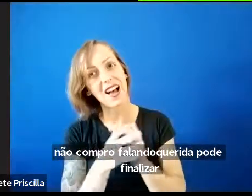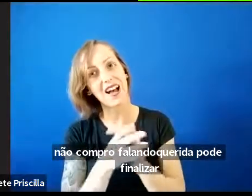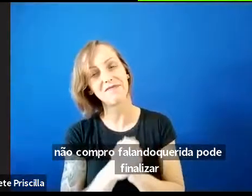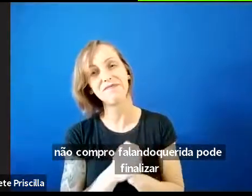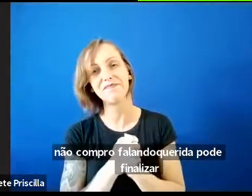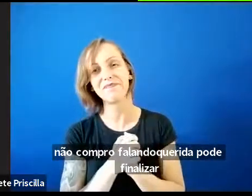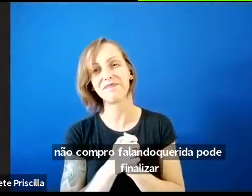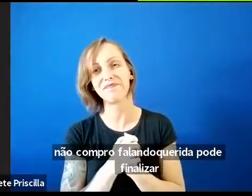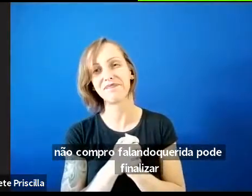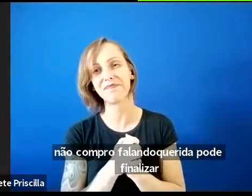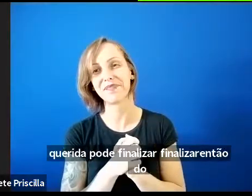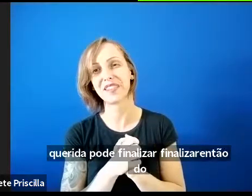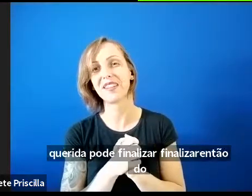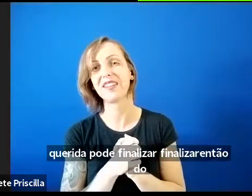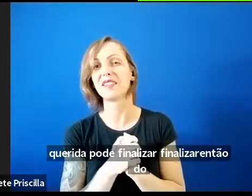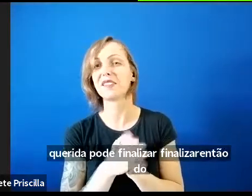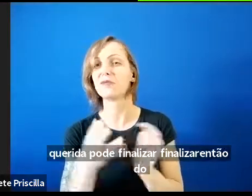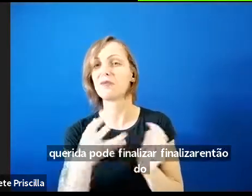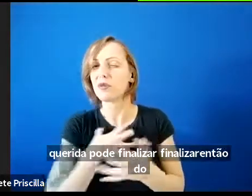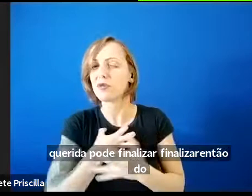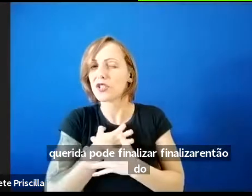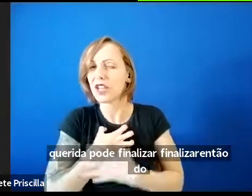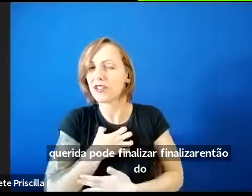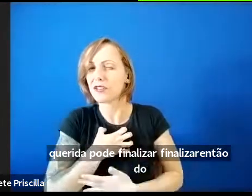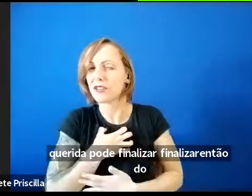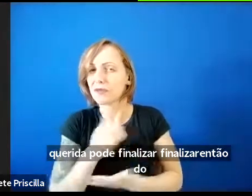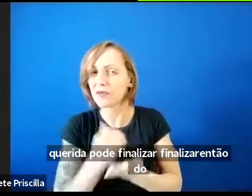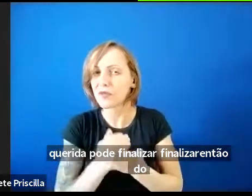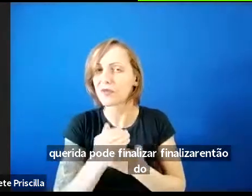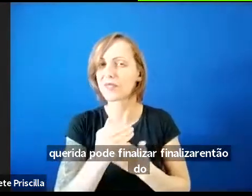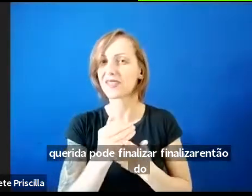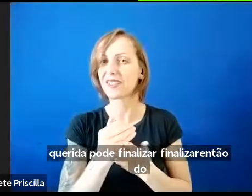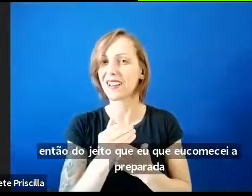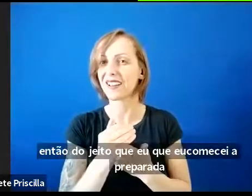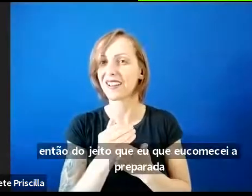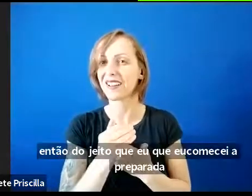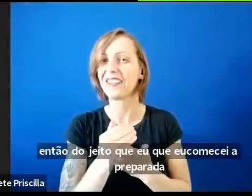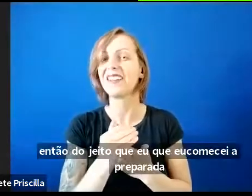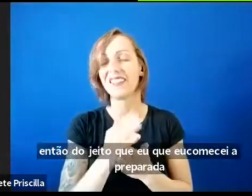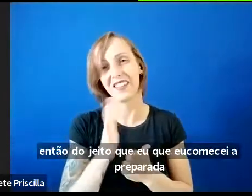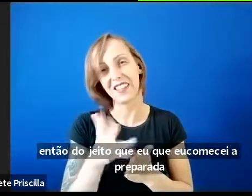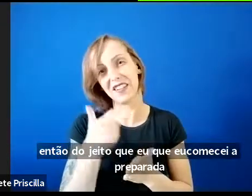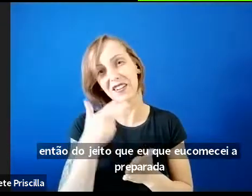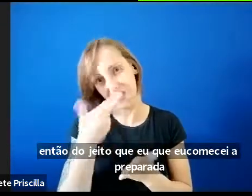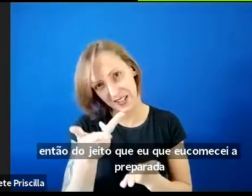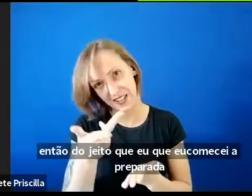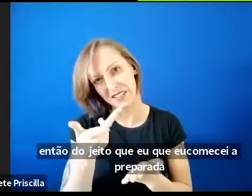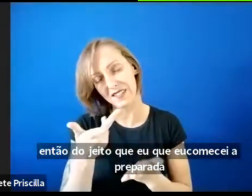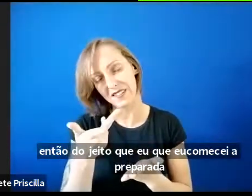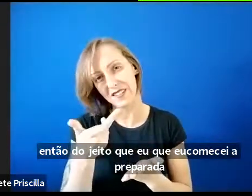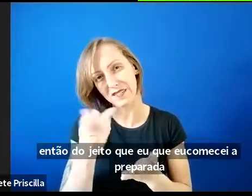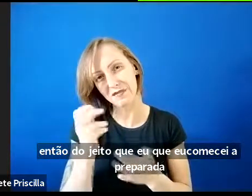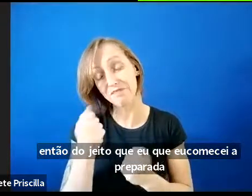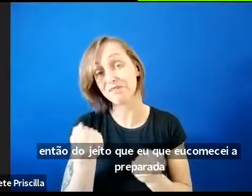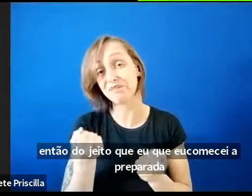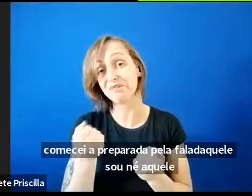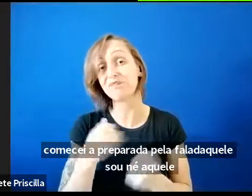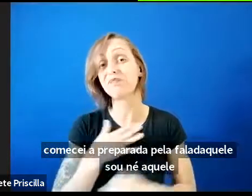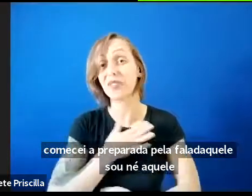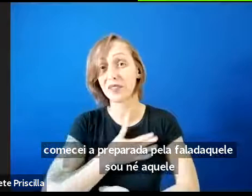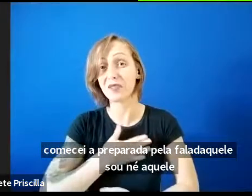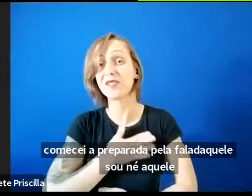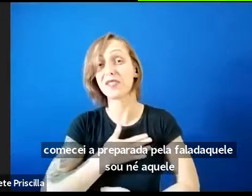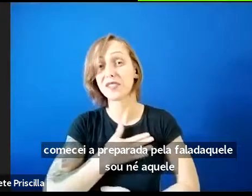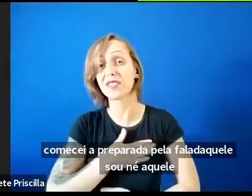eu comecei aqui, né, despertada pela fala da Querexu, né, de que aquele momento ali com os idosos foi transformador